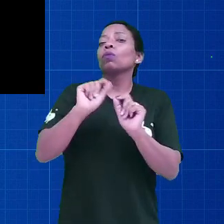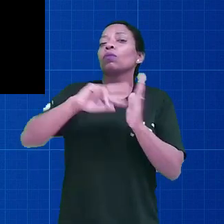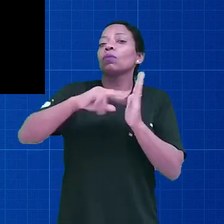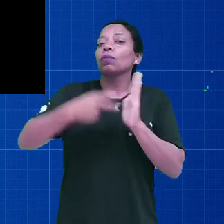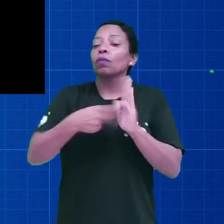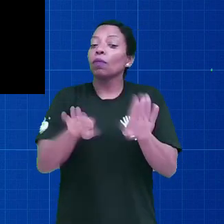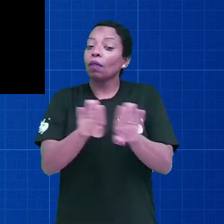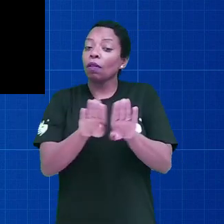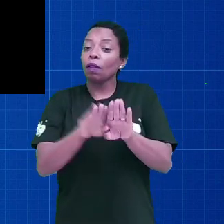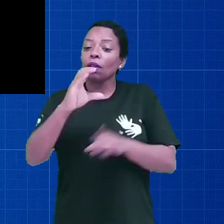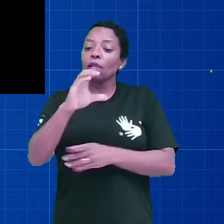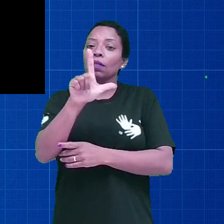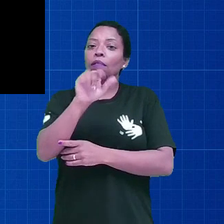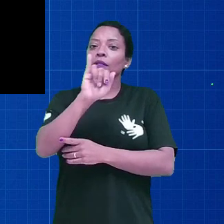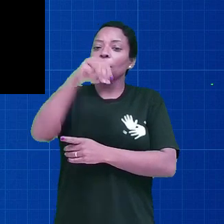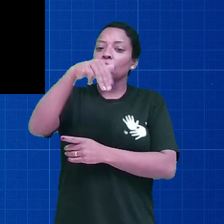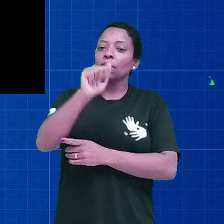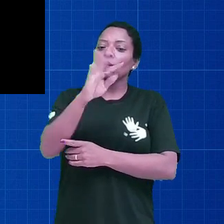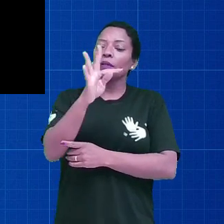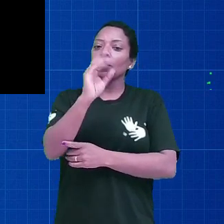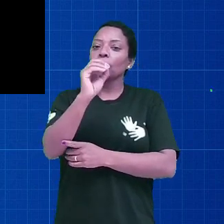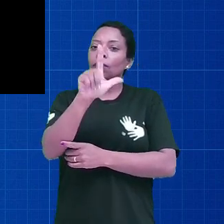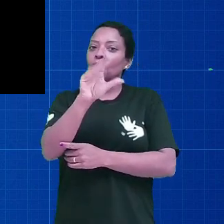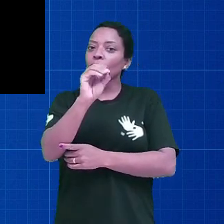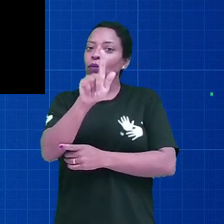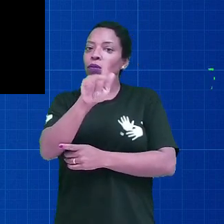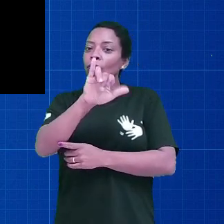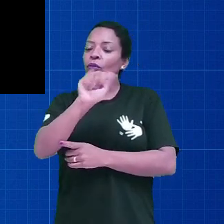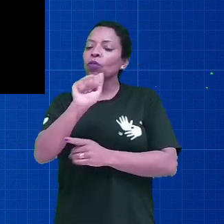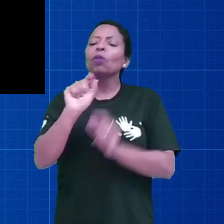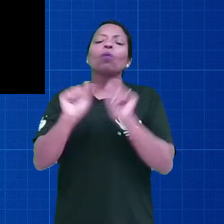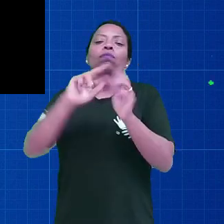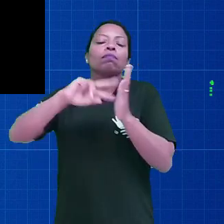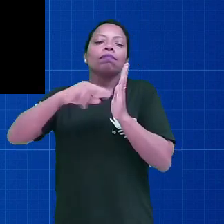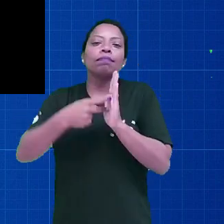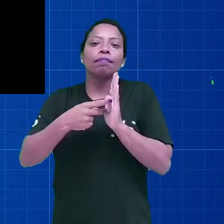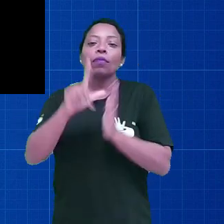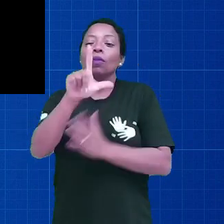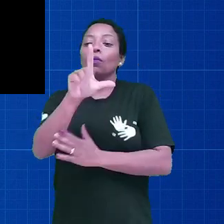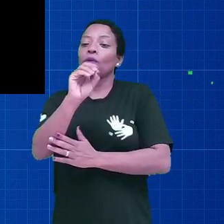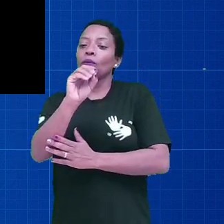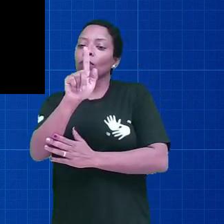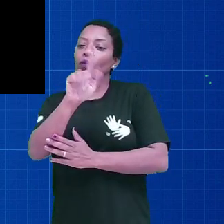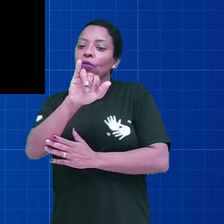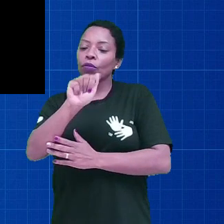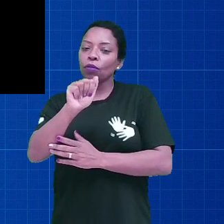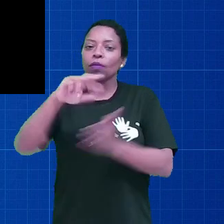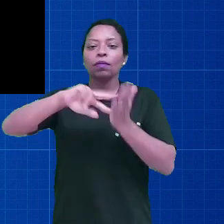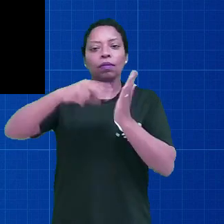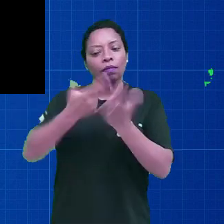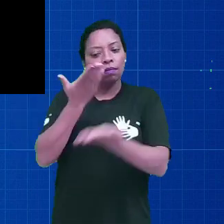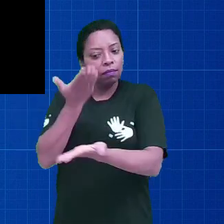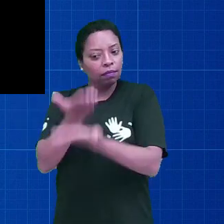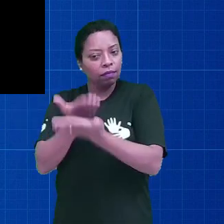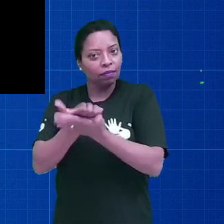climatologia. Então, lembrando que logia, a terminação logia, sufixo logia, significa estudo